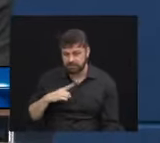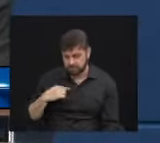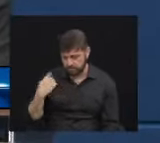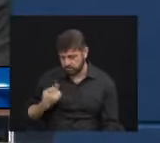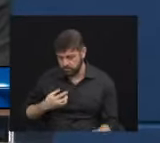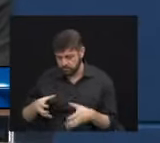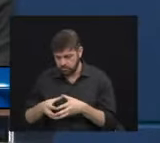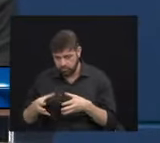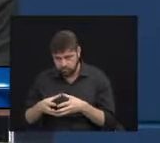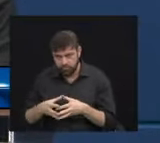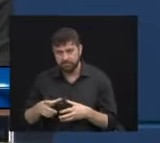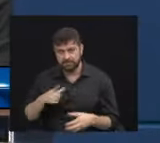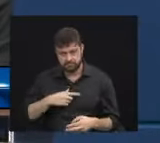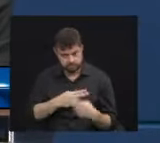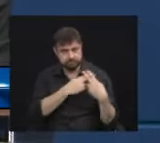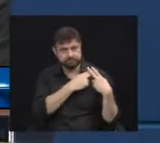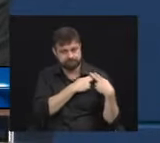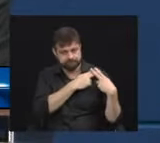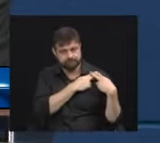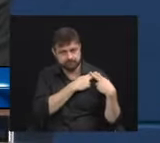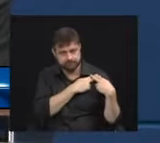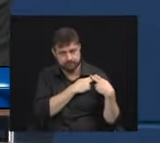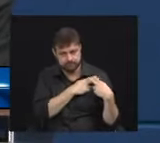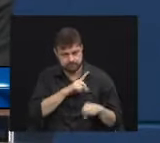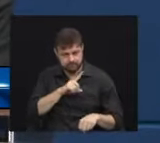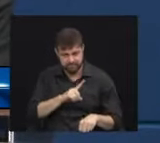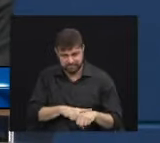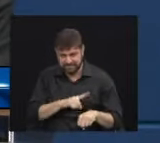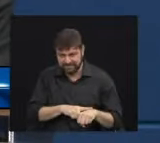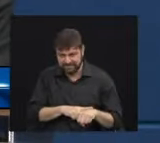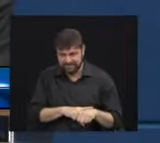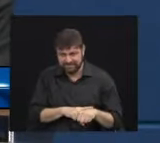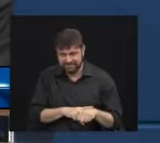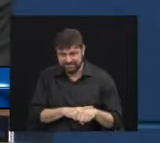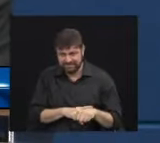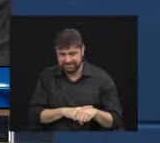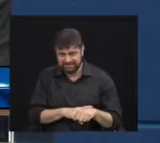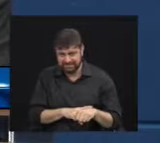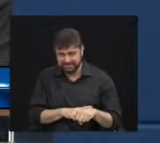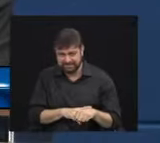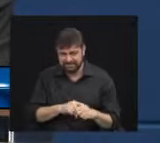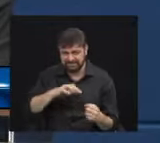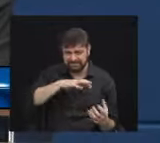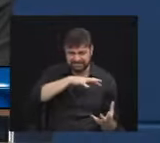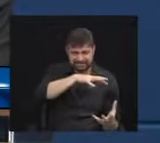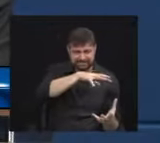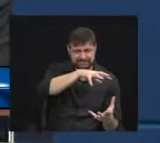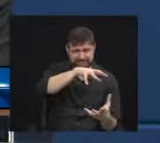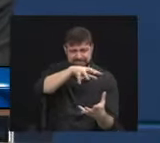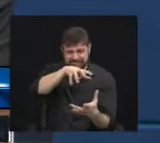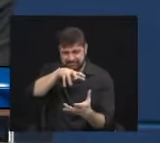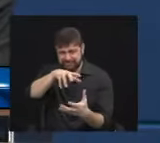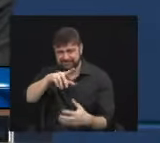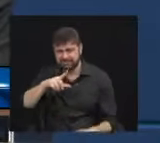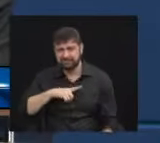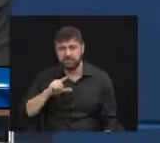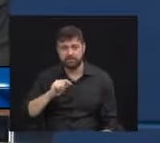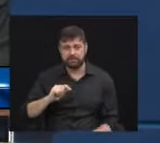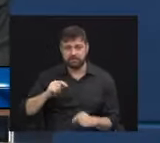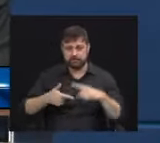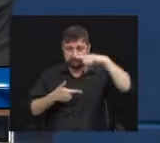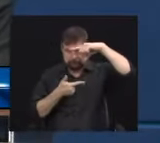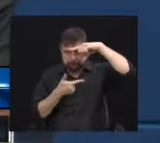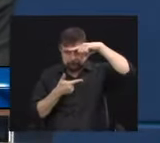uma imensa responsabilidade em um momento em que em todo o planeta cresce o conservadorismo,